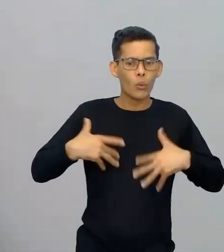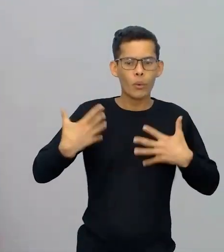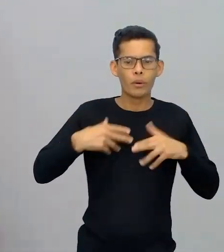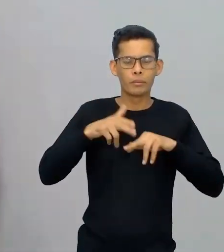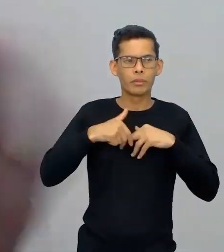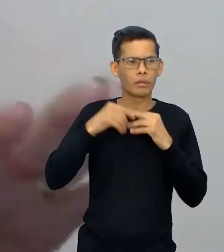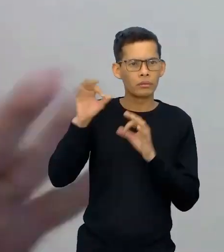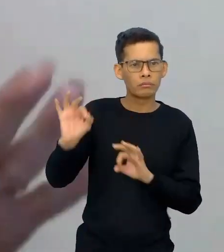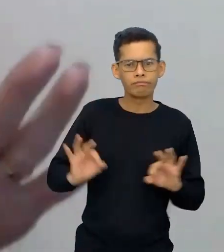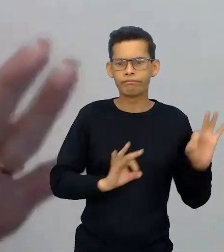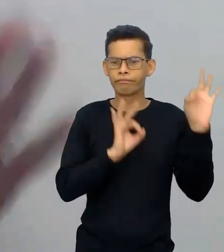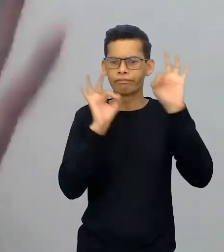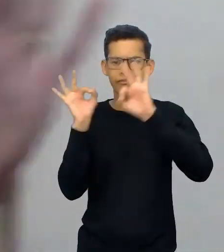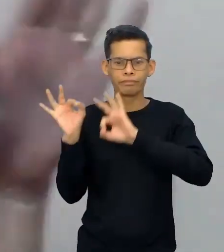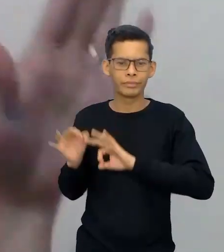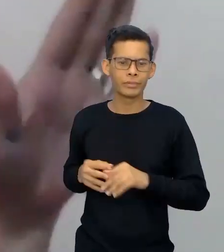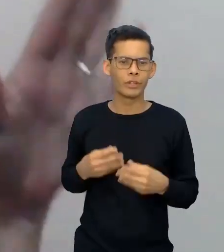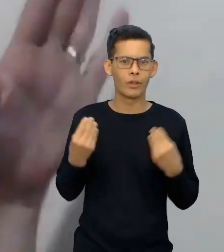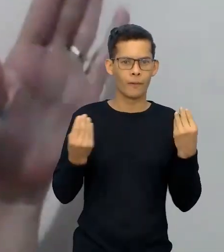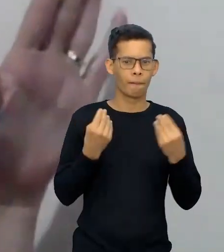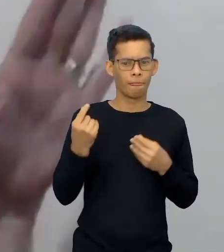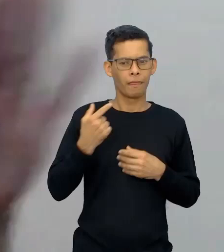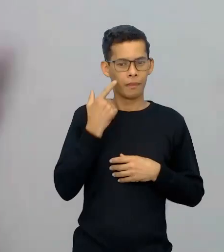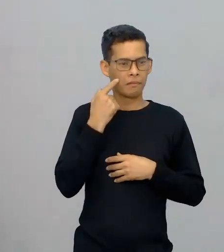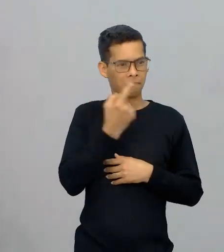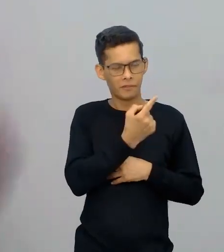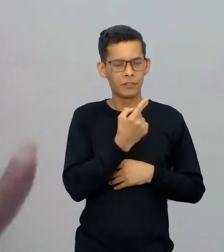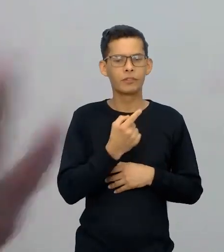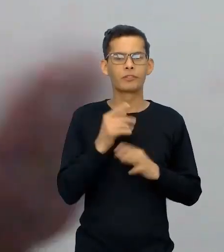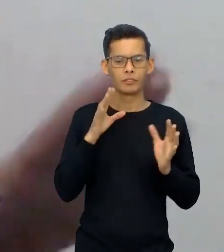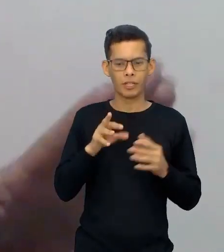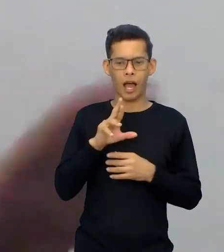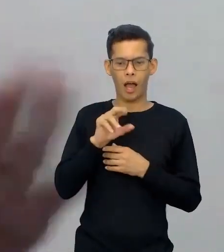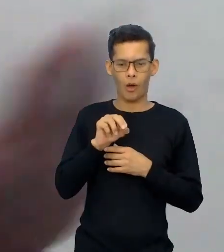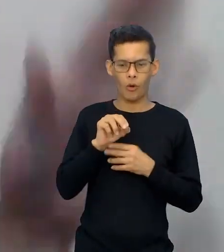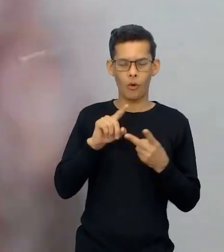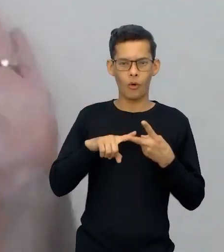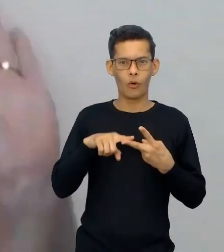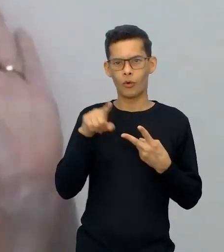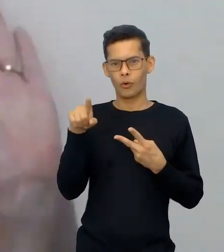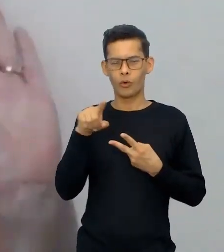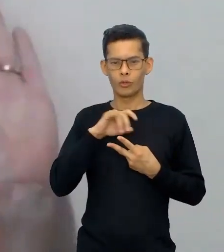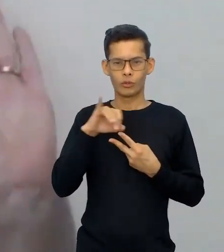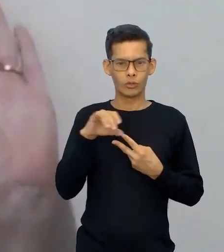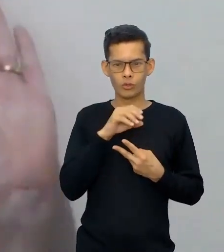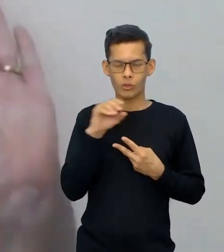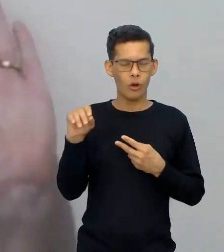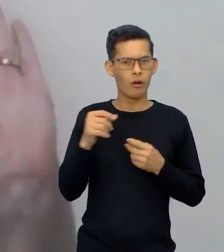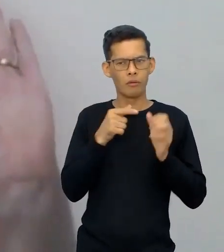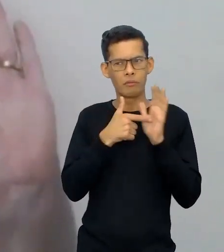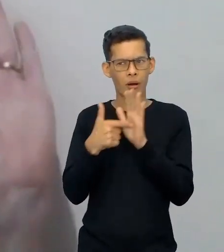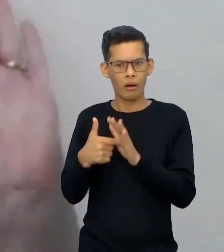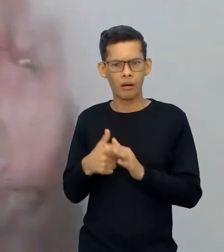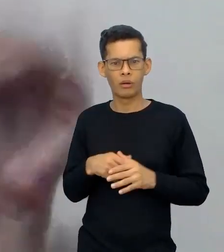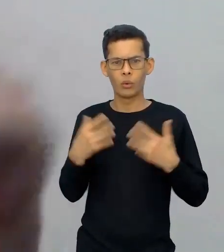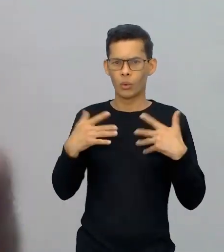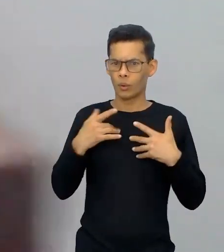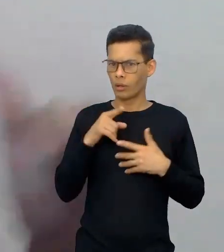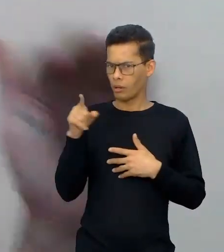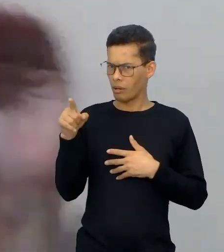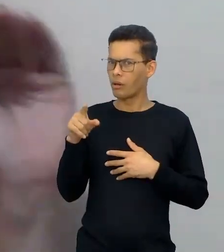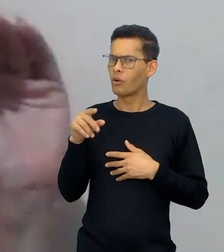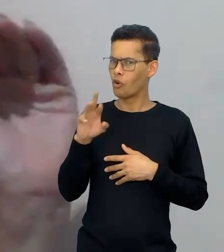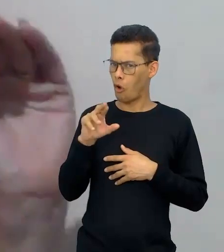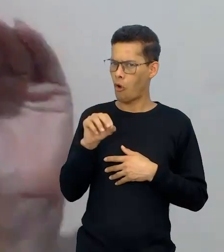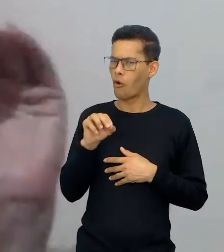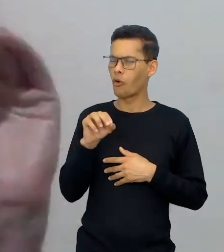ideia legal. Eu já consigo ver, aposto que o Rô também, que essa sua atividade casa muito com química, não é verdade? Então, eu